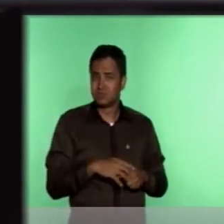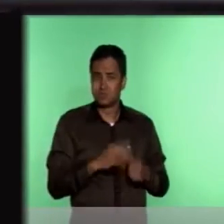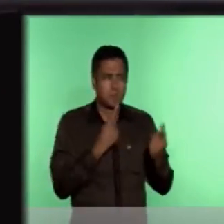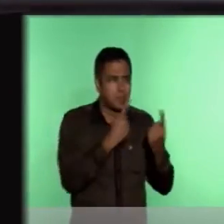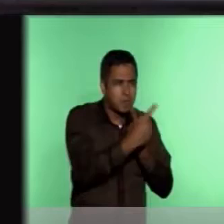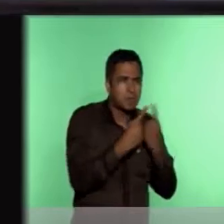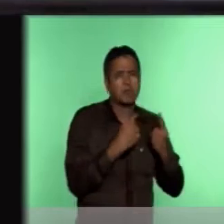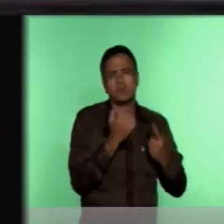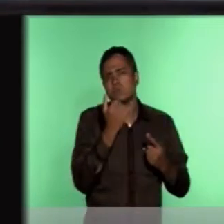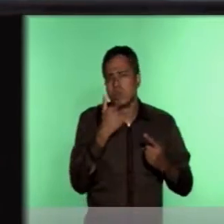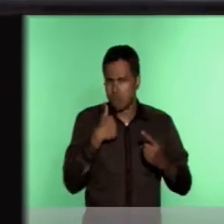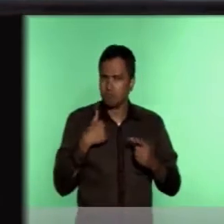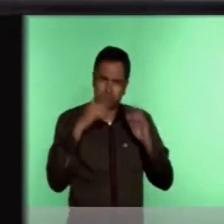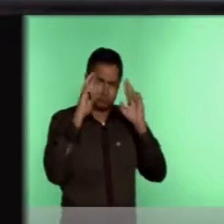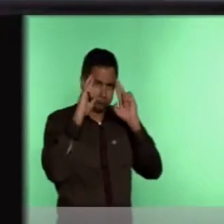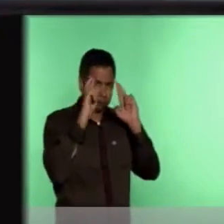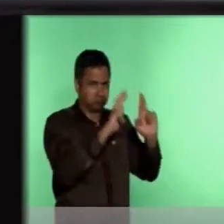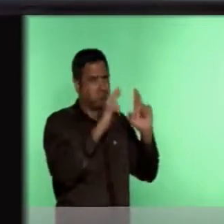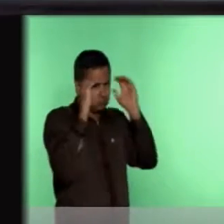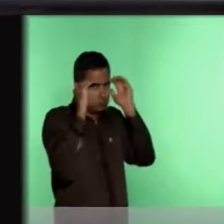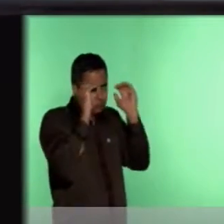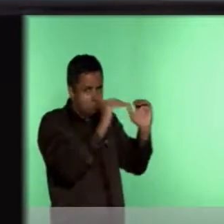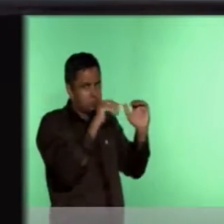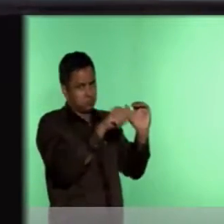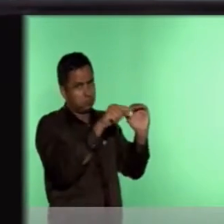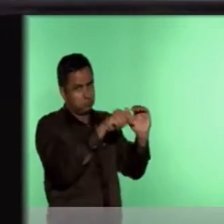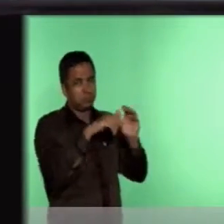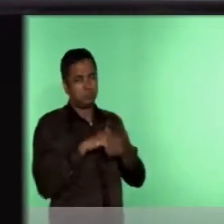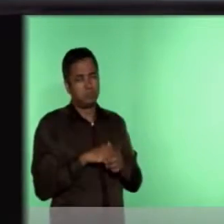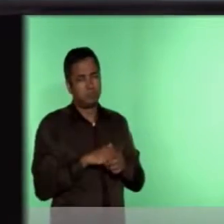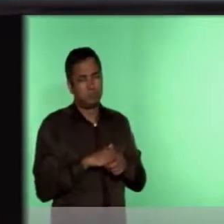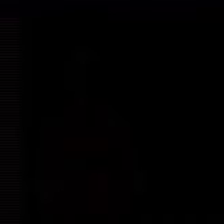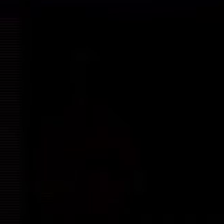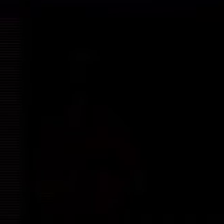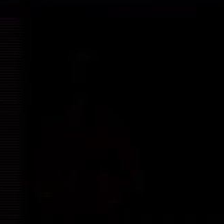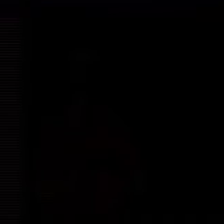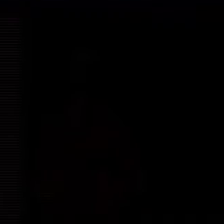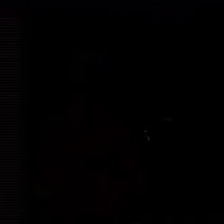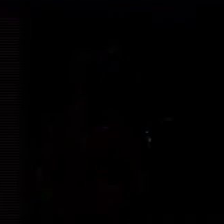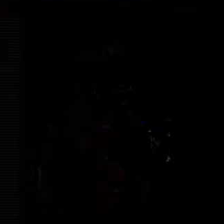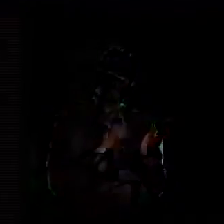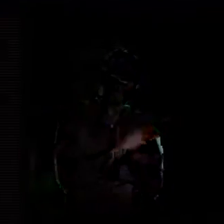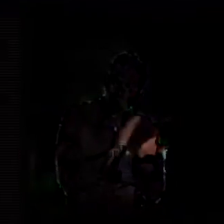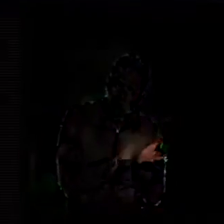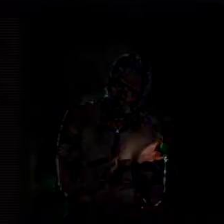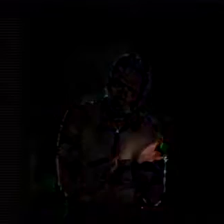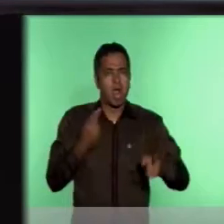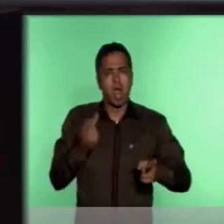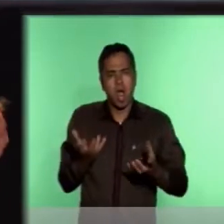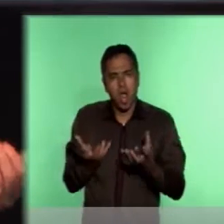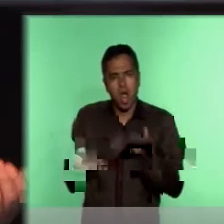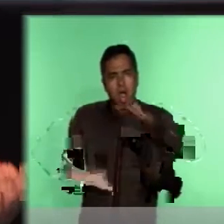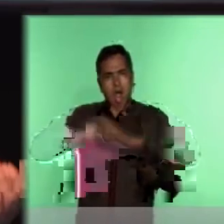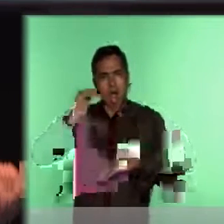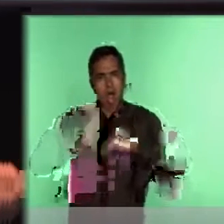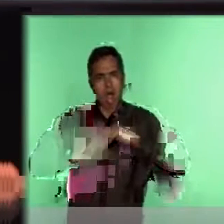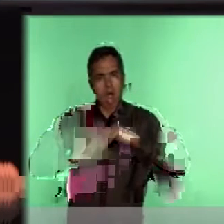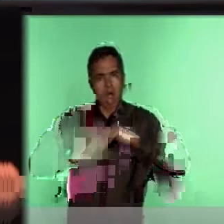árabe, eu sou totalmente defensor do direito dos árabes à autodeterminação pela comissão.